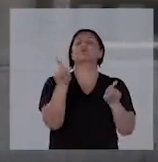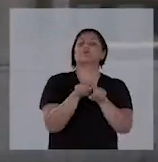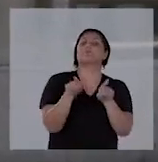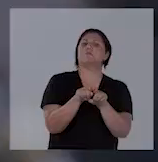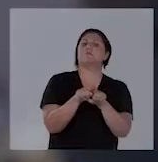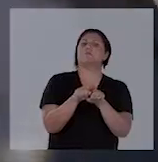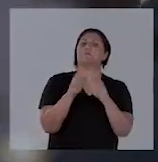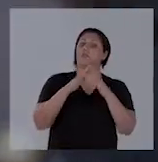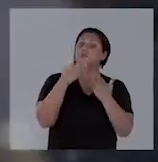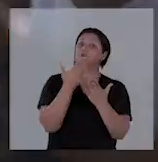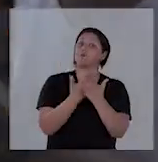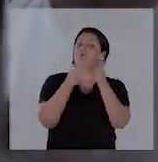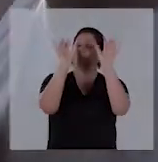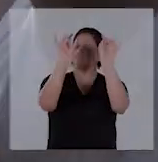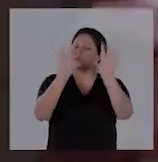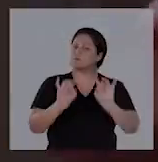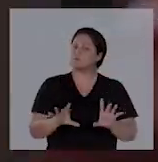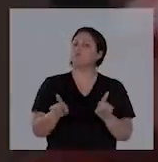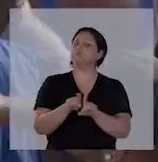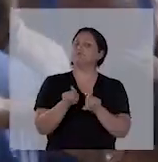de escolas técnicas